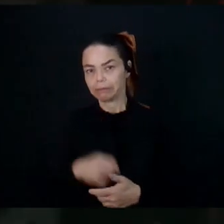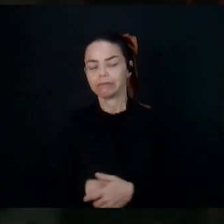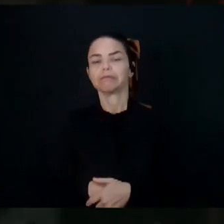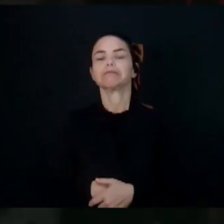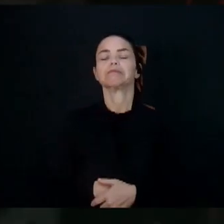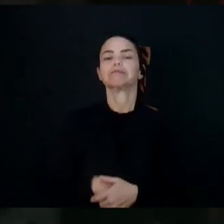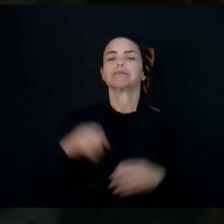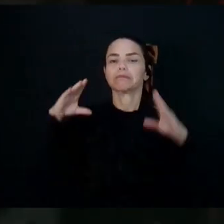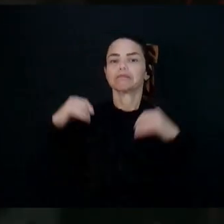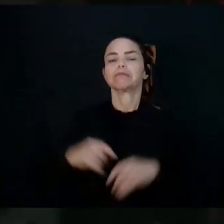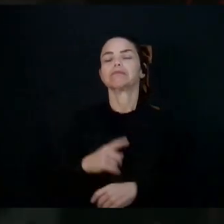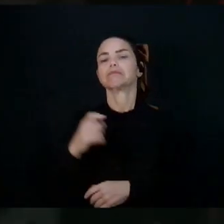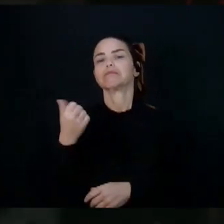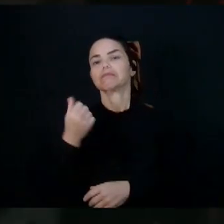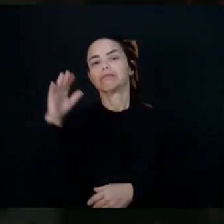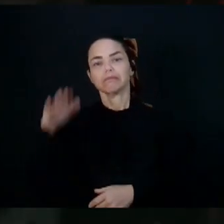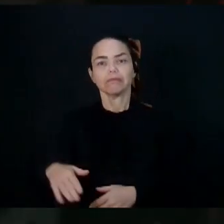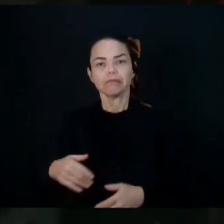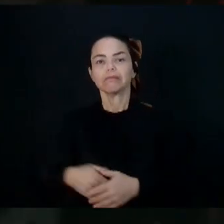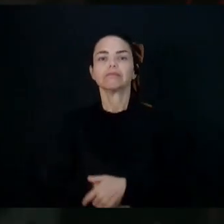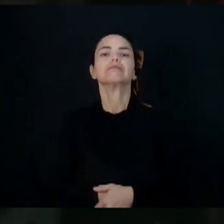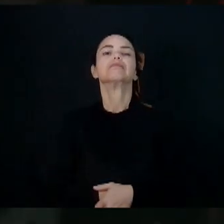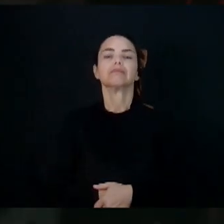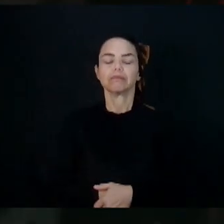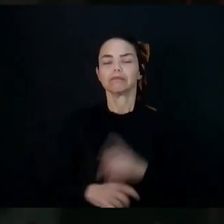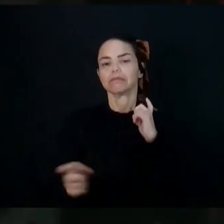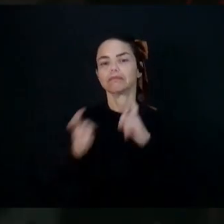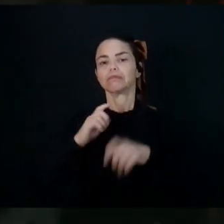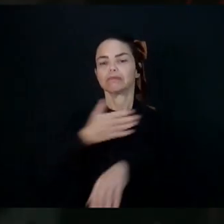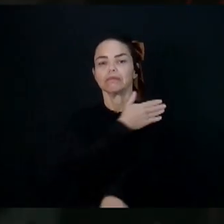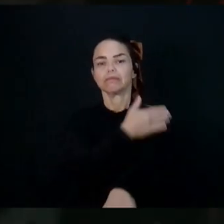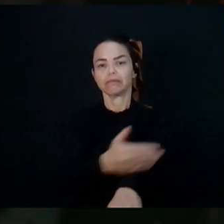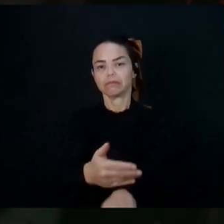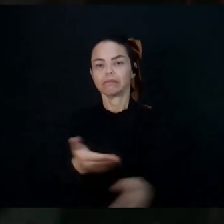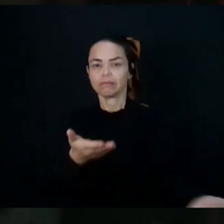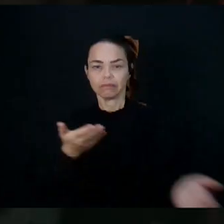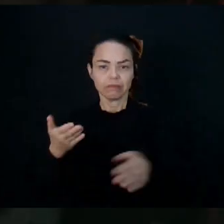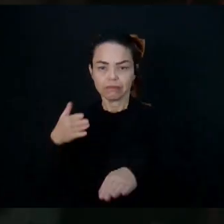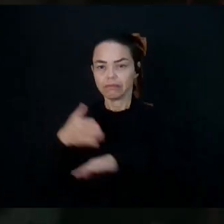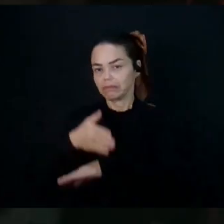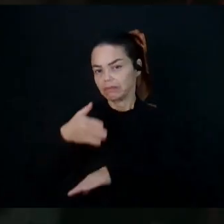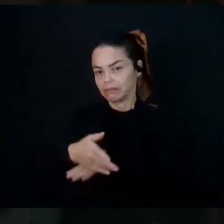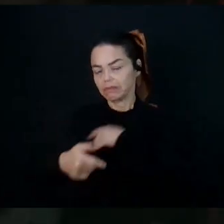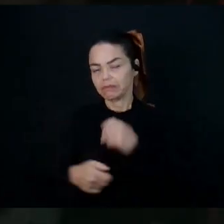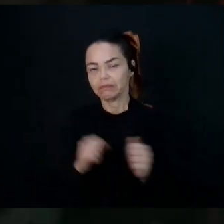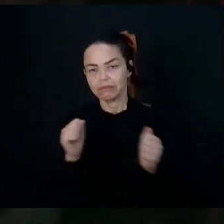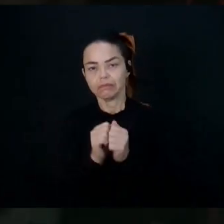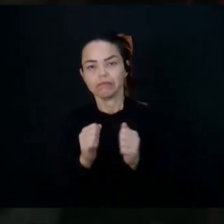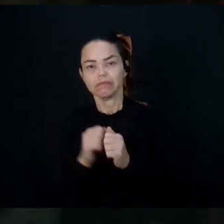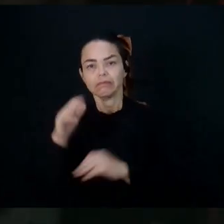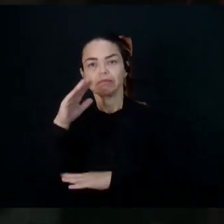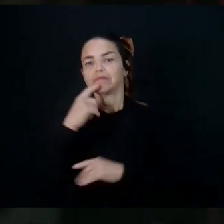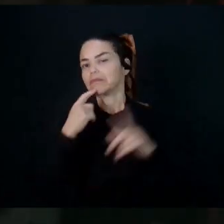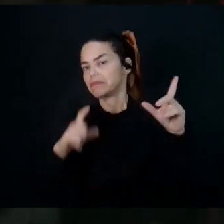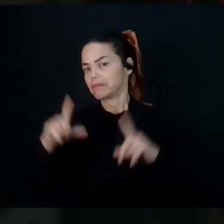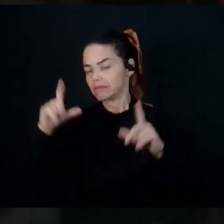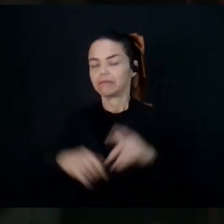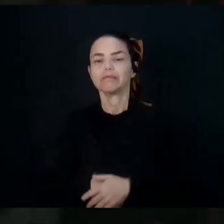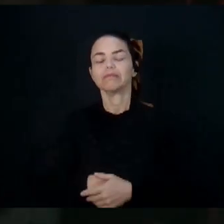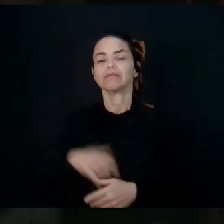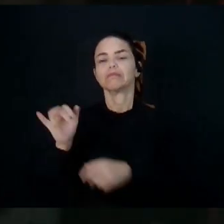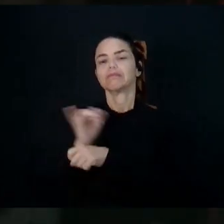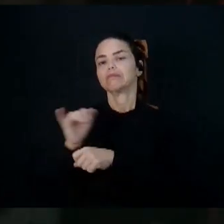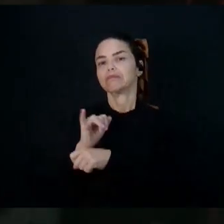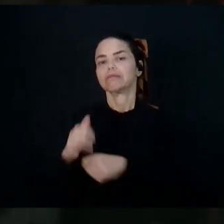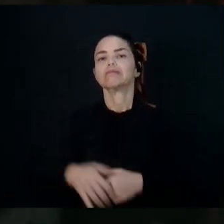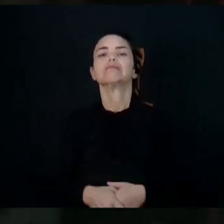às 18 horas, nós temos reunião ordinária. Então, convido você a participar, ficar com a gente aqui na TV Câmara Campinas, também no YouTube da TV Câmara